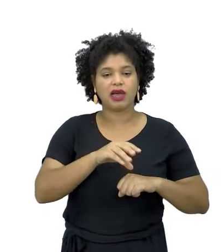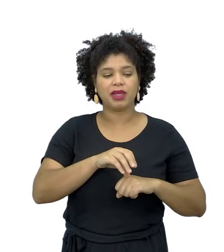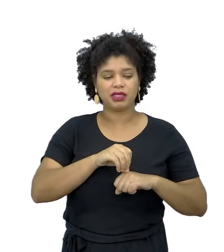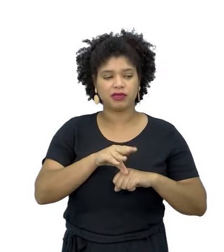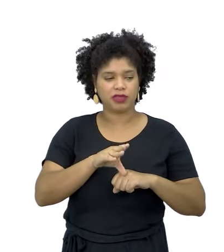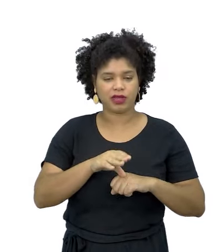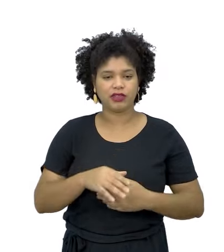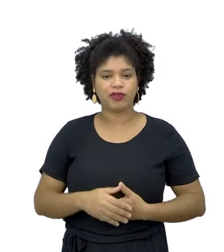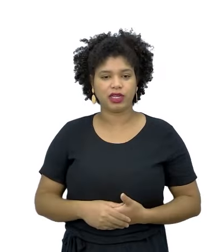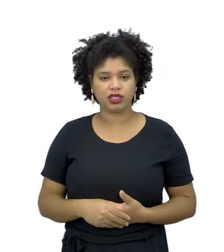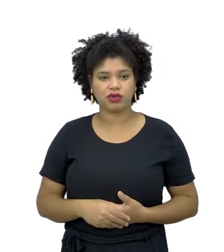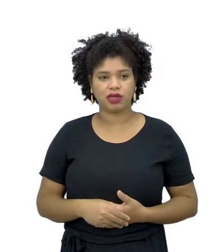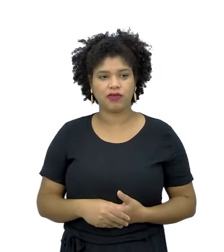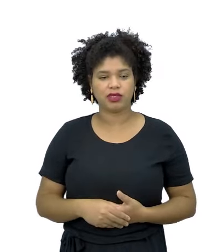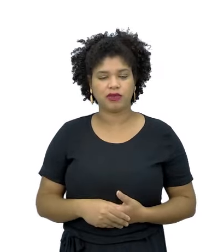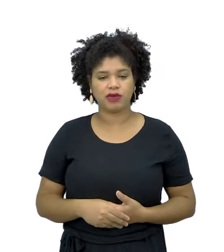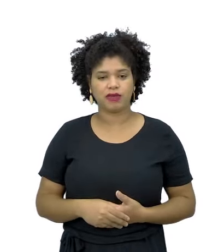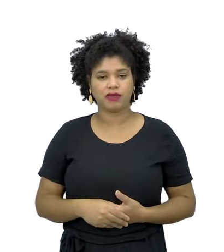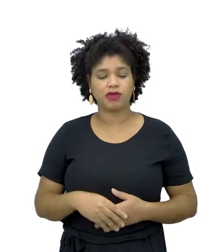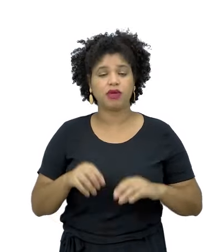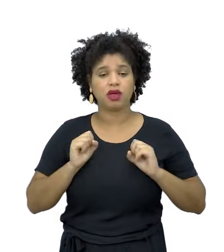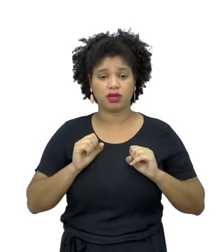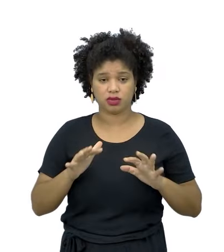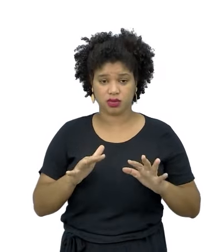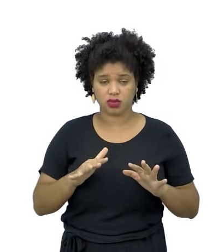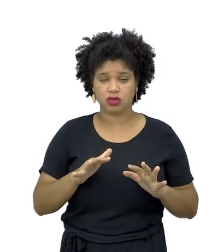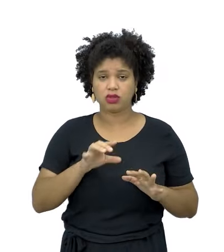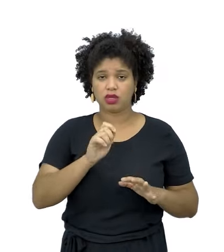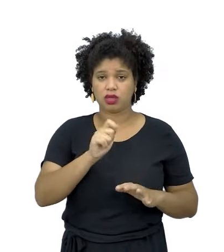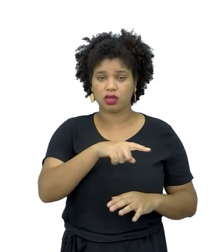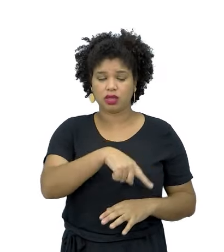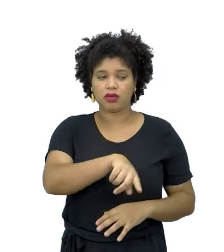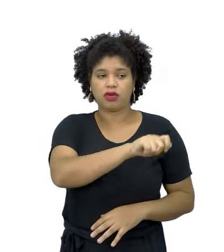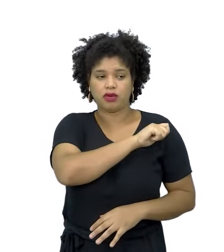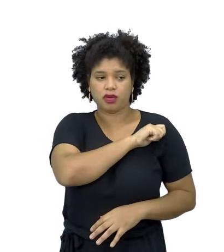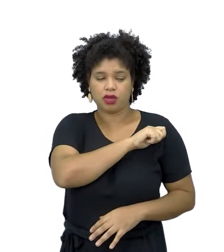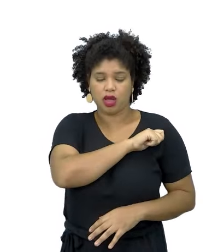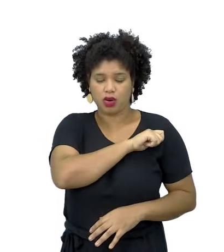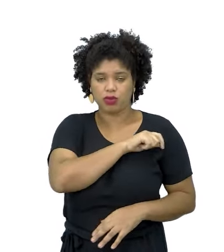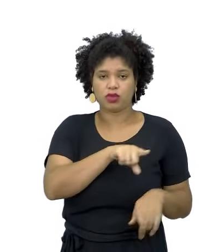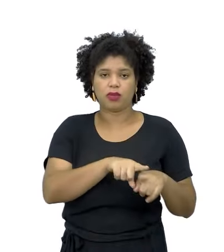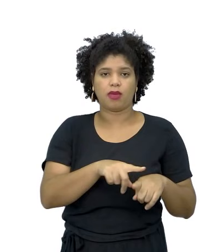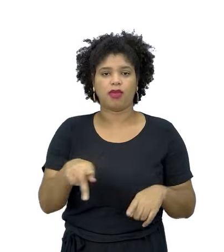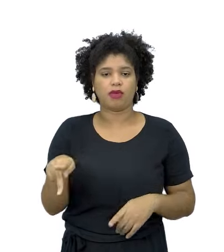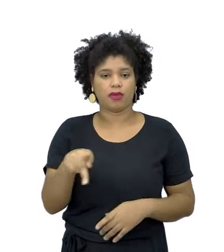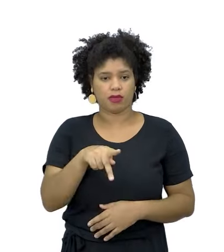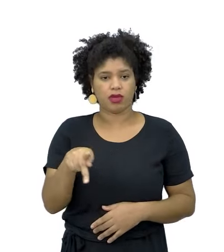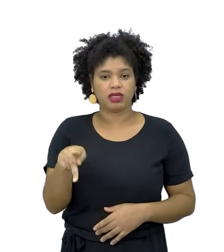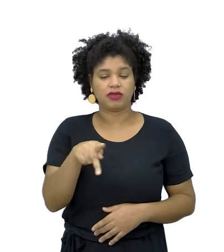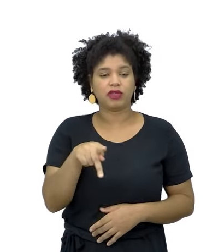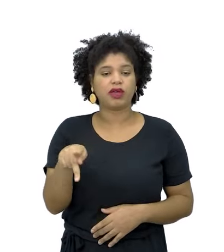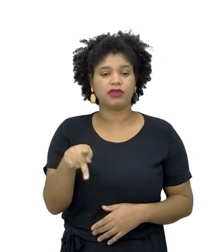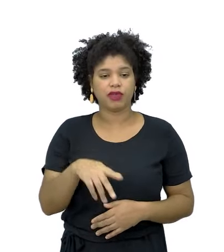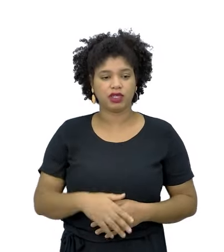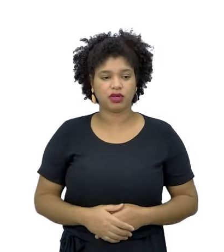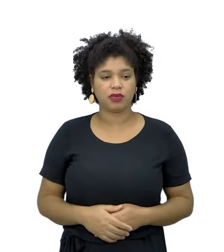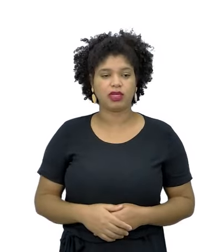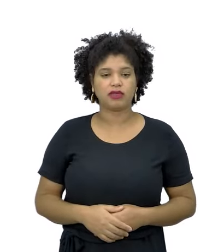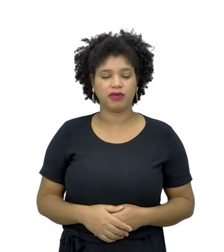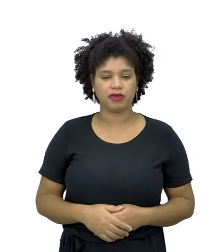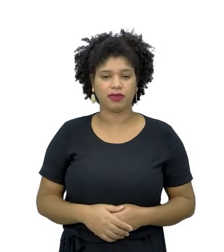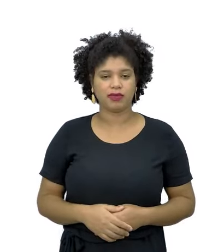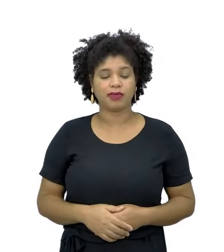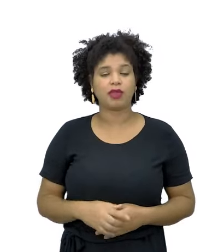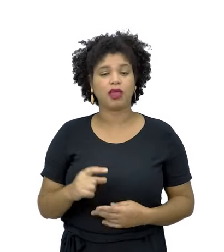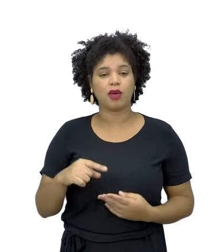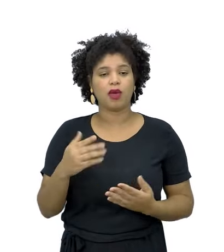sugestões de ações e procedimentos para os professores, nesse caso aqui, né, para essa atividade